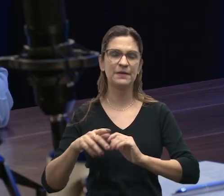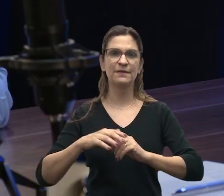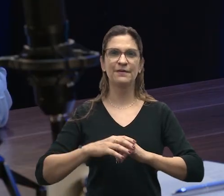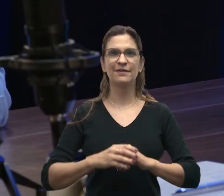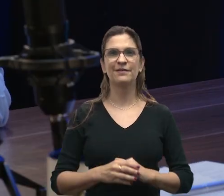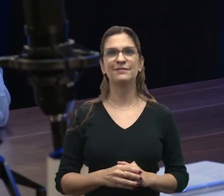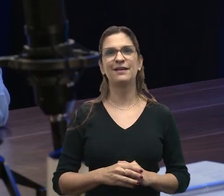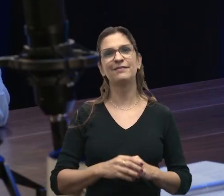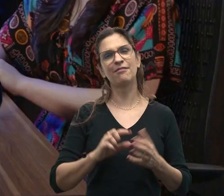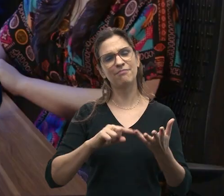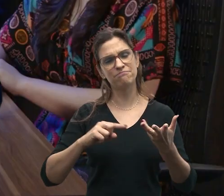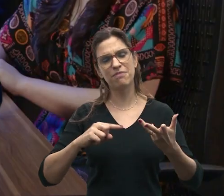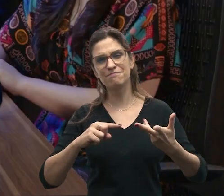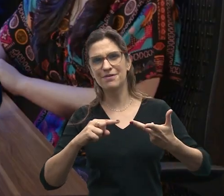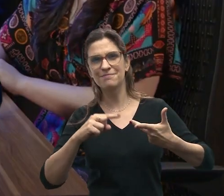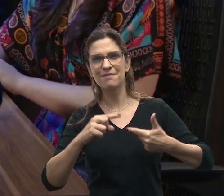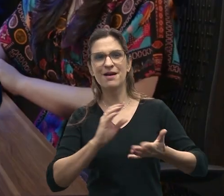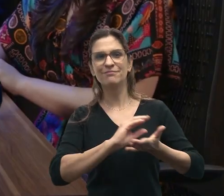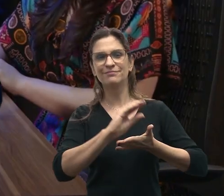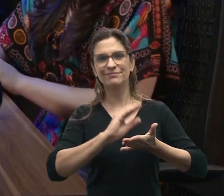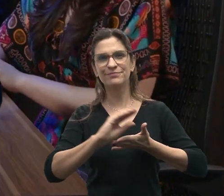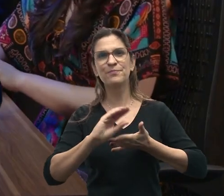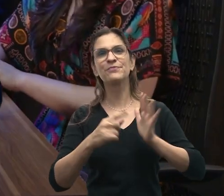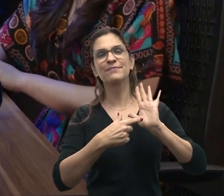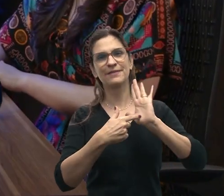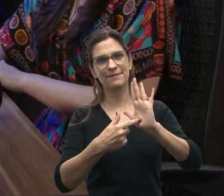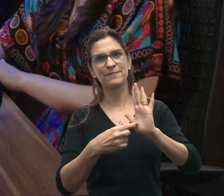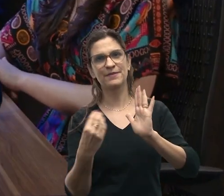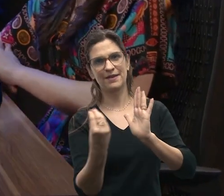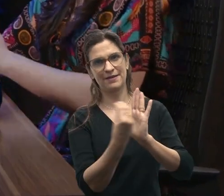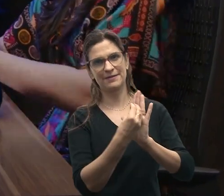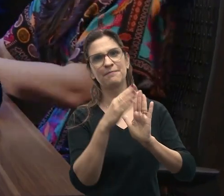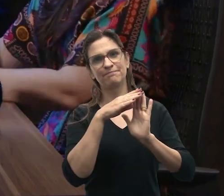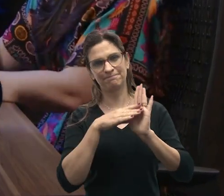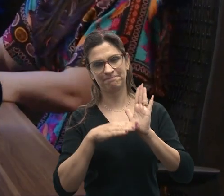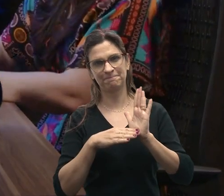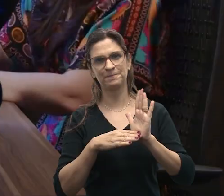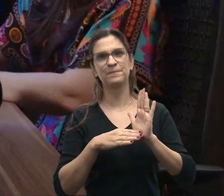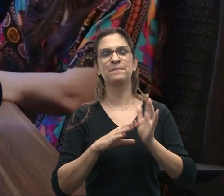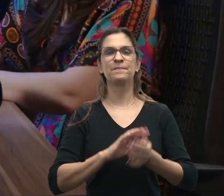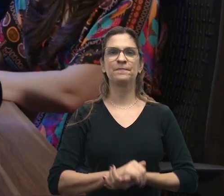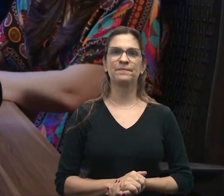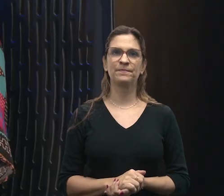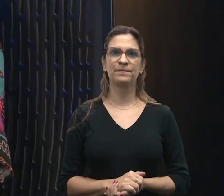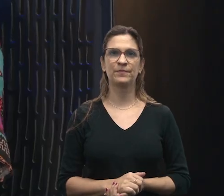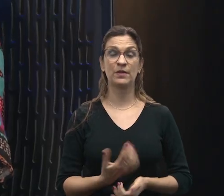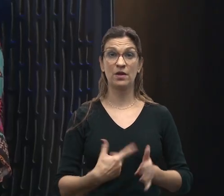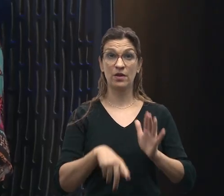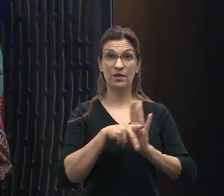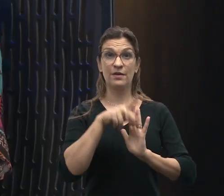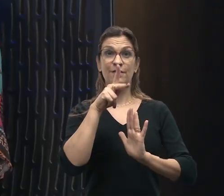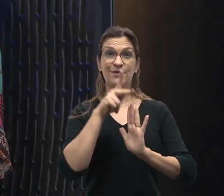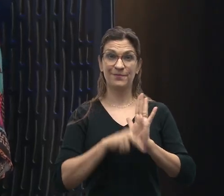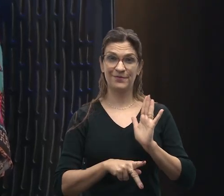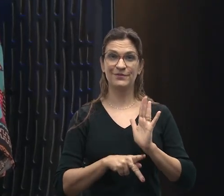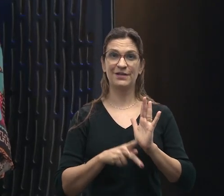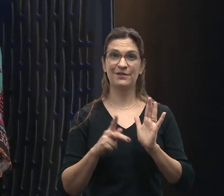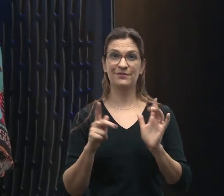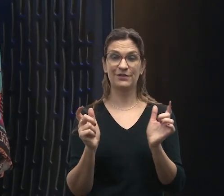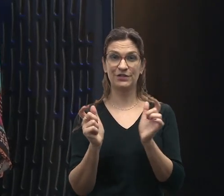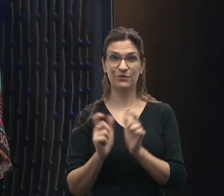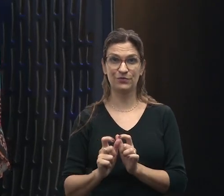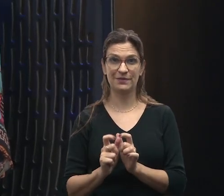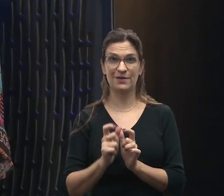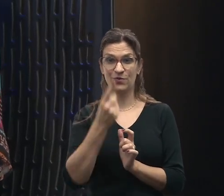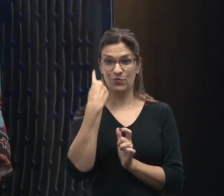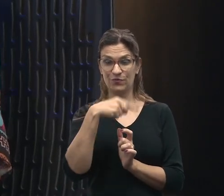emendas que a gente apresentou. E você apresentou um projeto, Luísa, da redução da jornada de trabalho do servidor público. O que